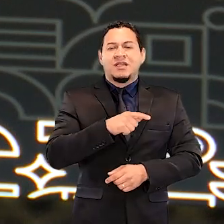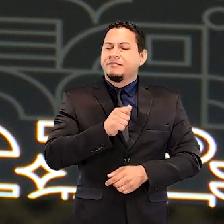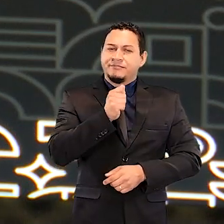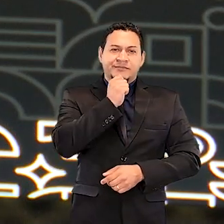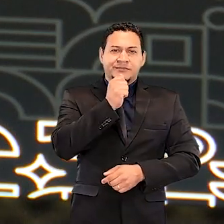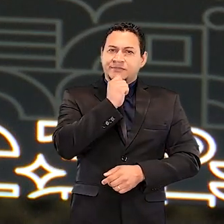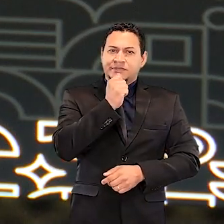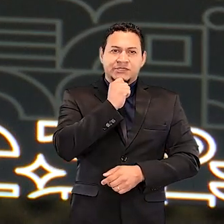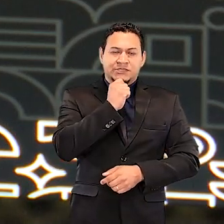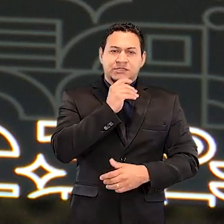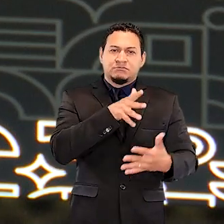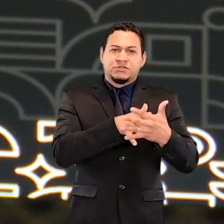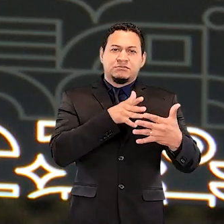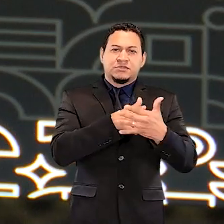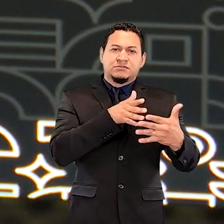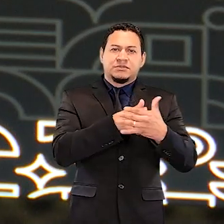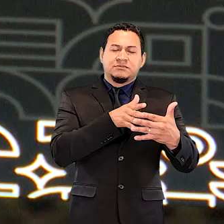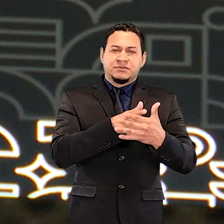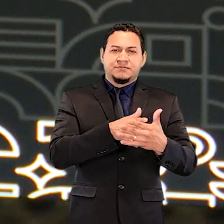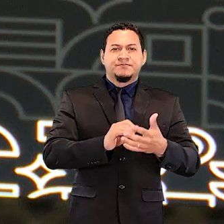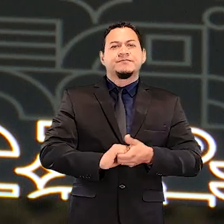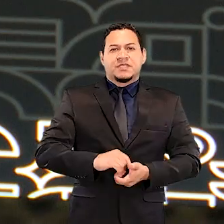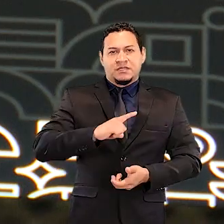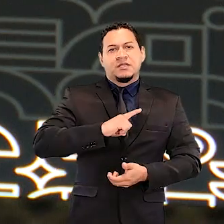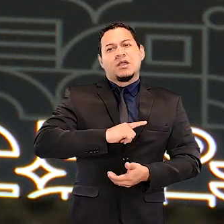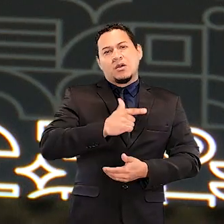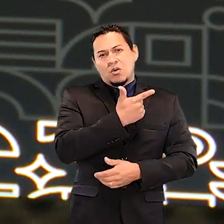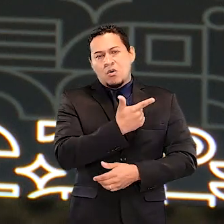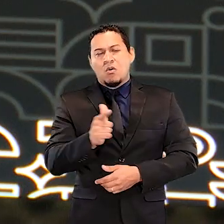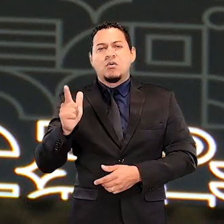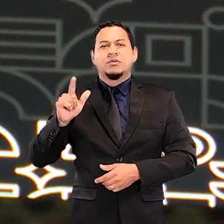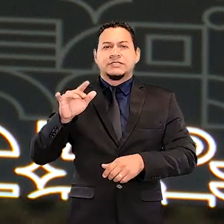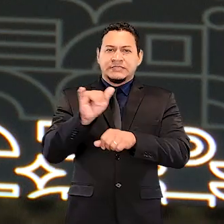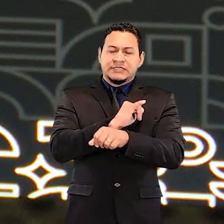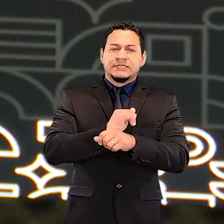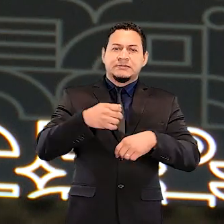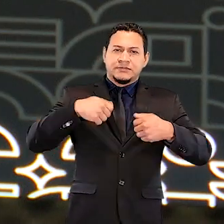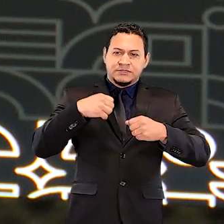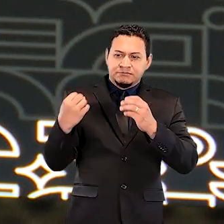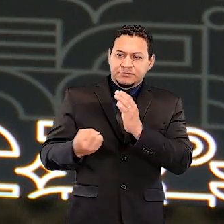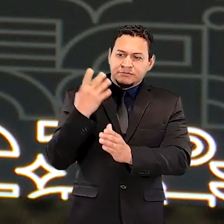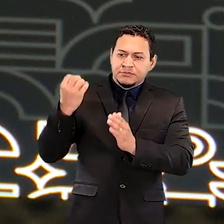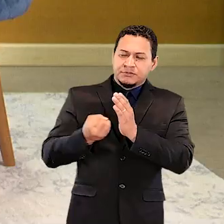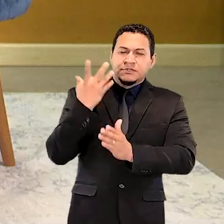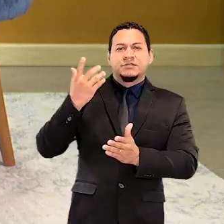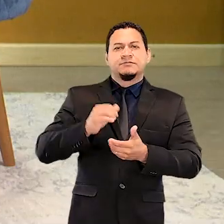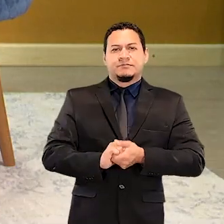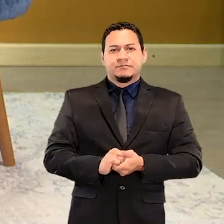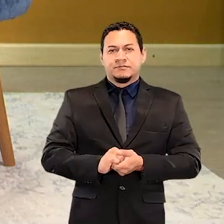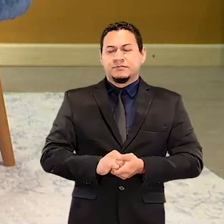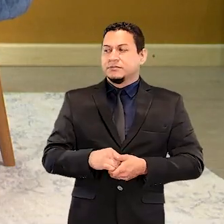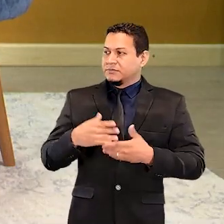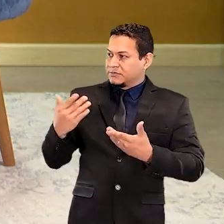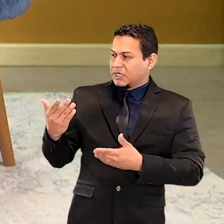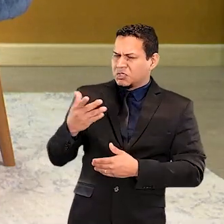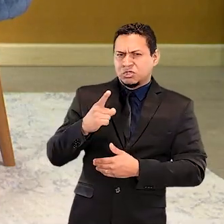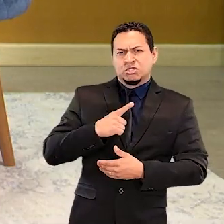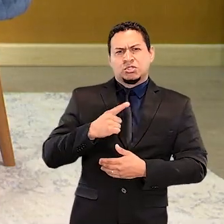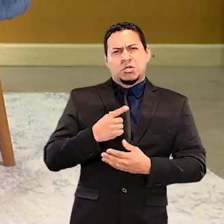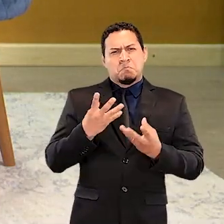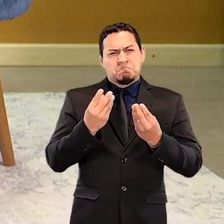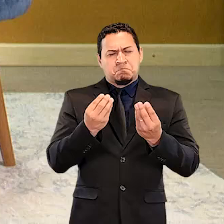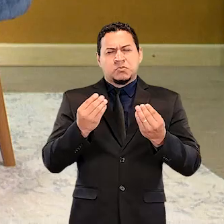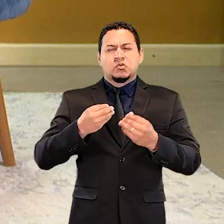vai interromper. Nós temos outras formas de enfrentar esse tipo de violência. Nossa convidada tem